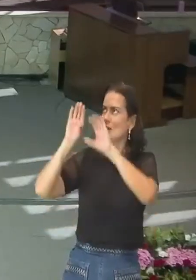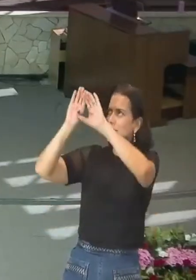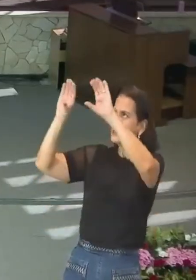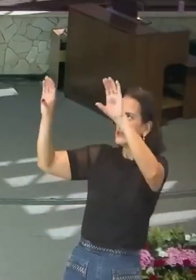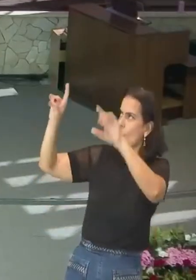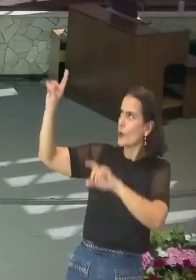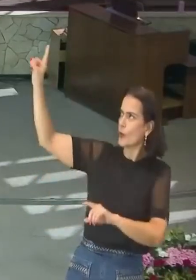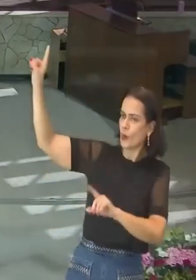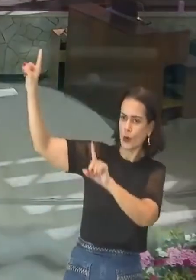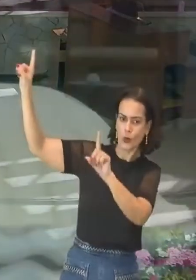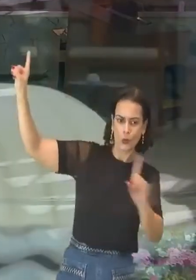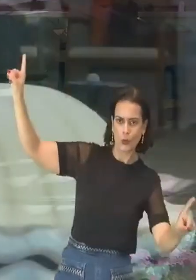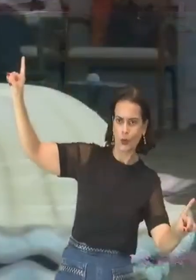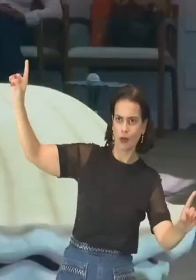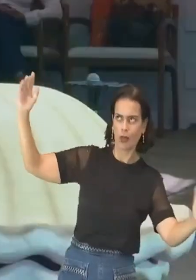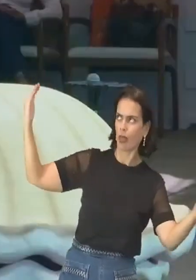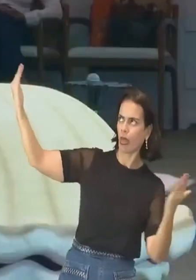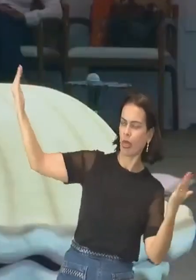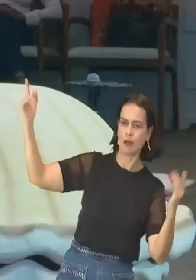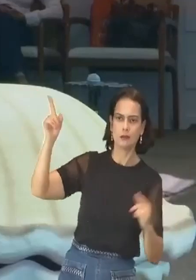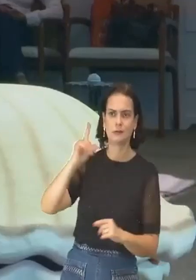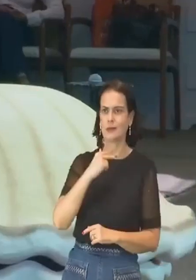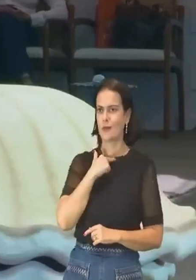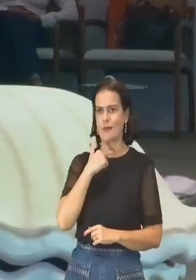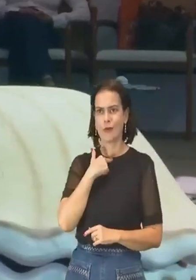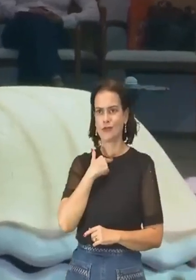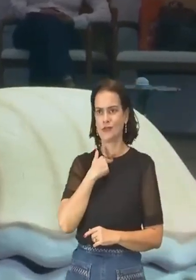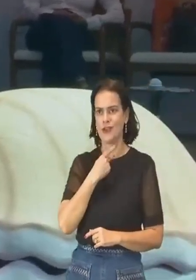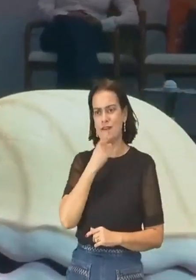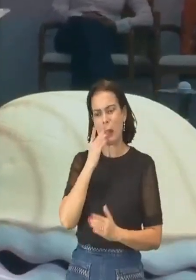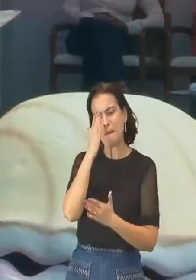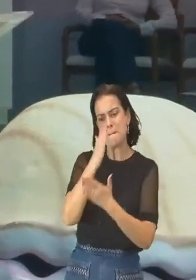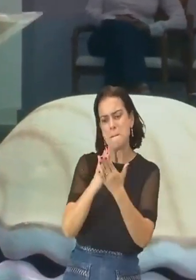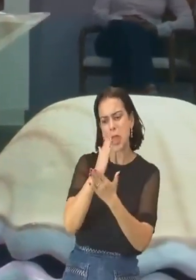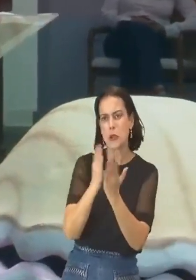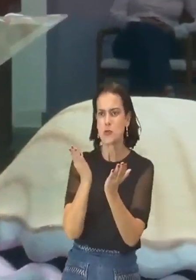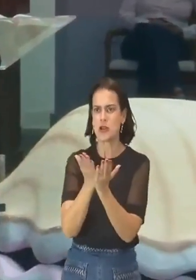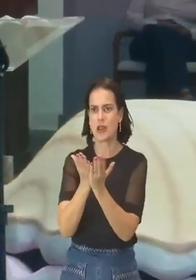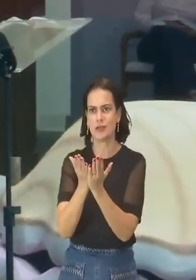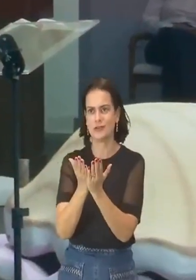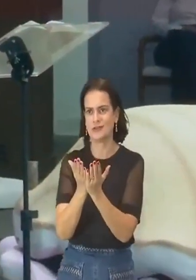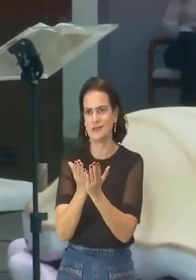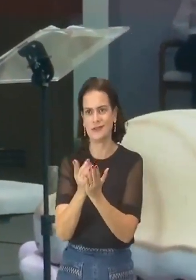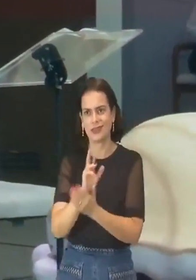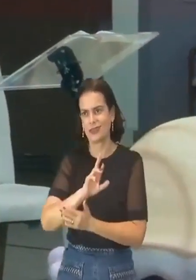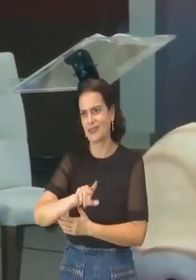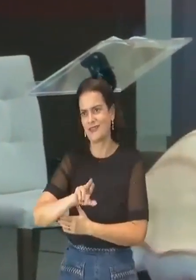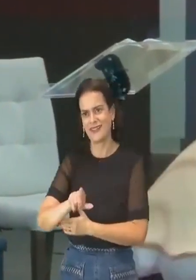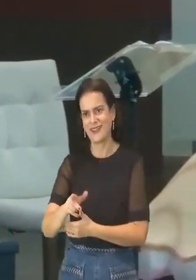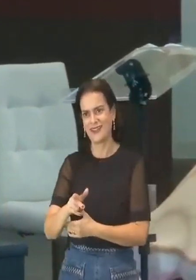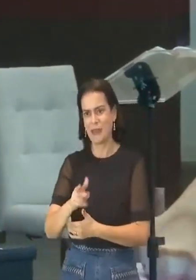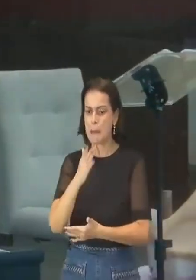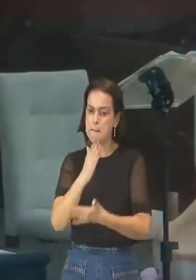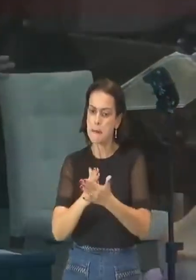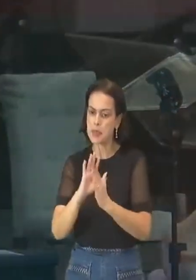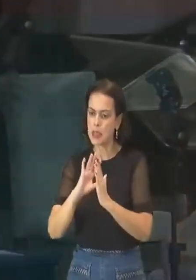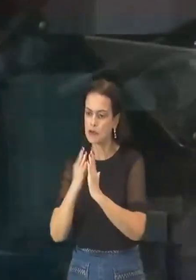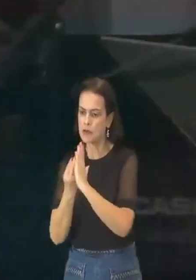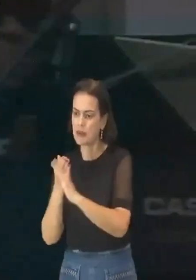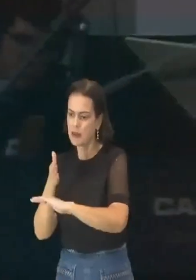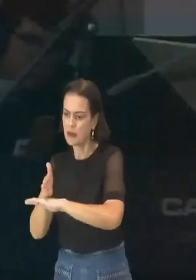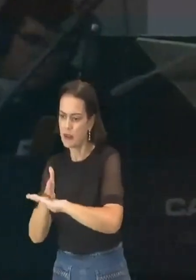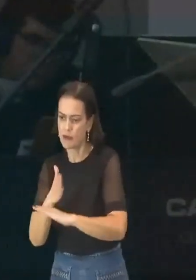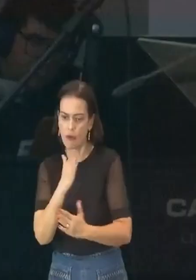reino de Deus e um pé atrás. Ele não pode dizer, eu sou meio crente, eu vou a metade para a igreja. Não,